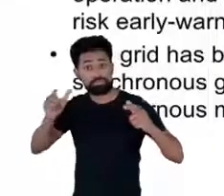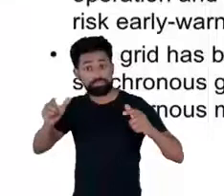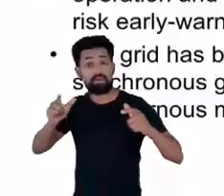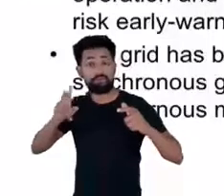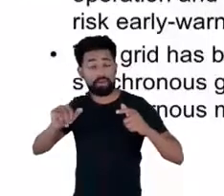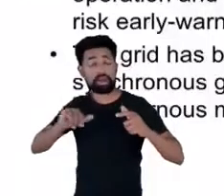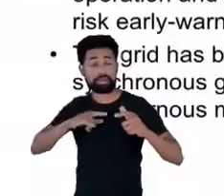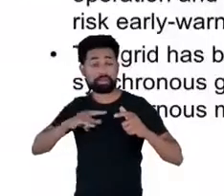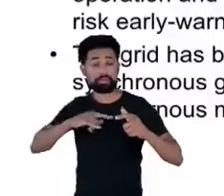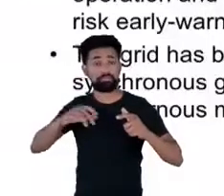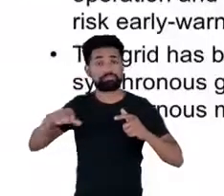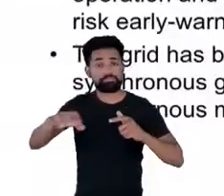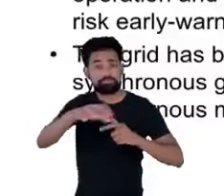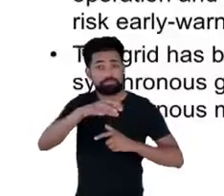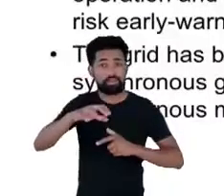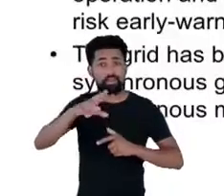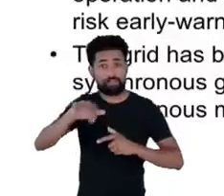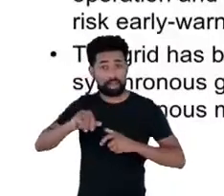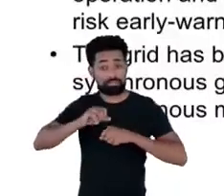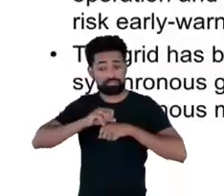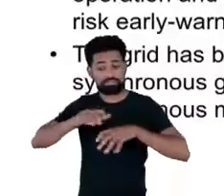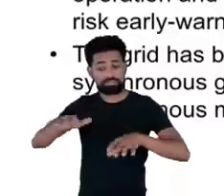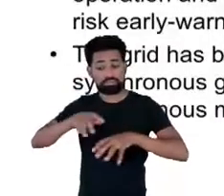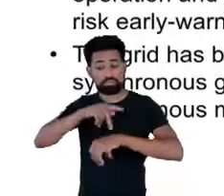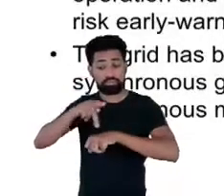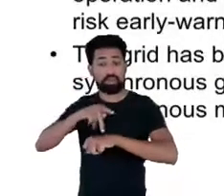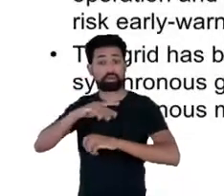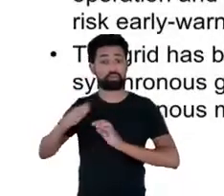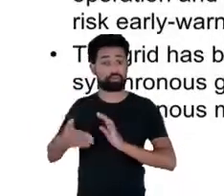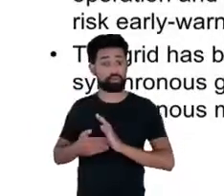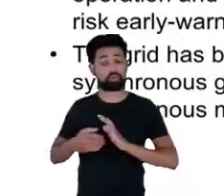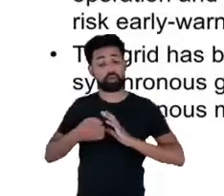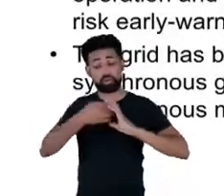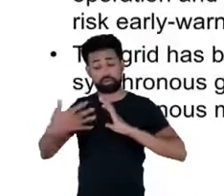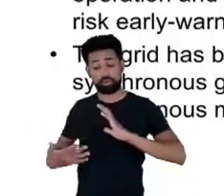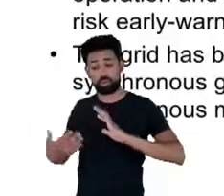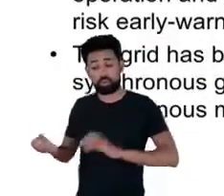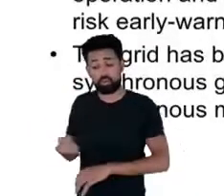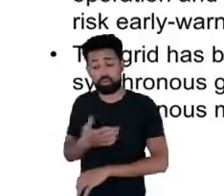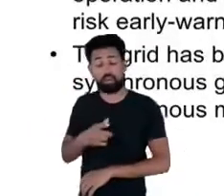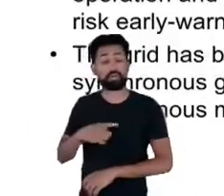país inteiro. E as novas características da rede.